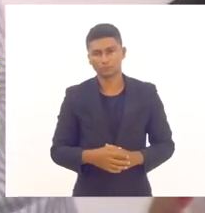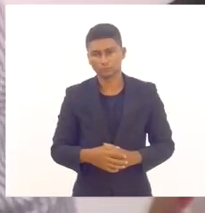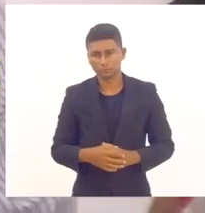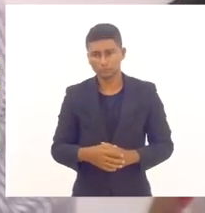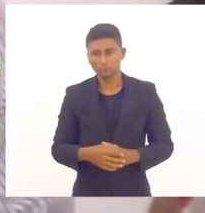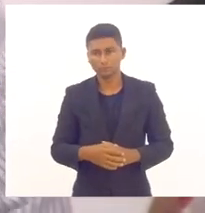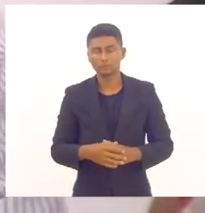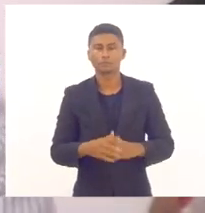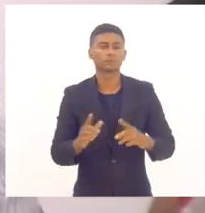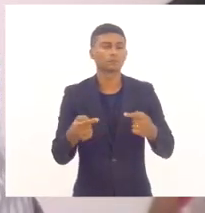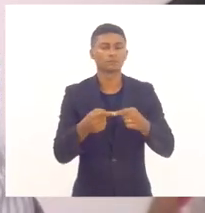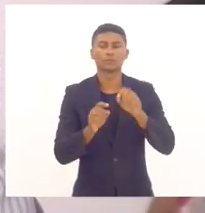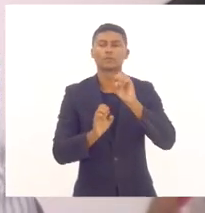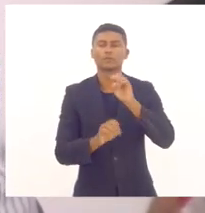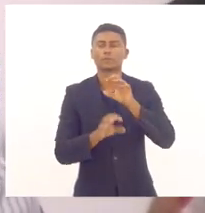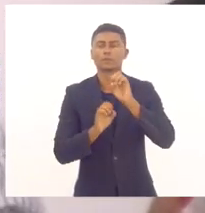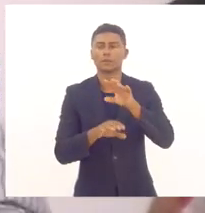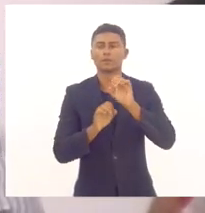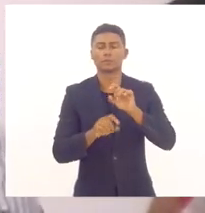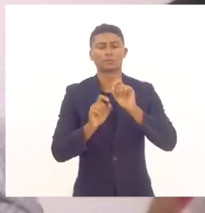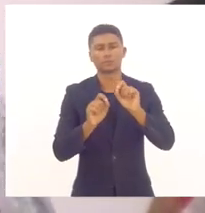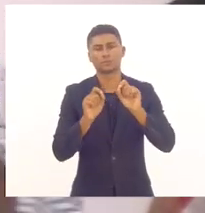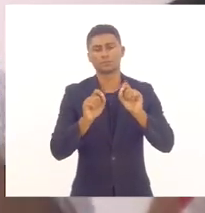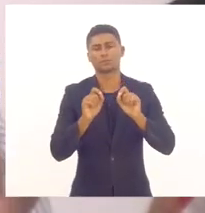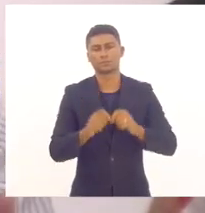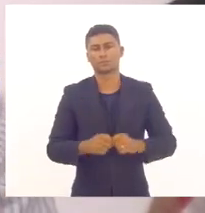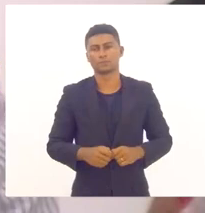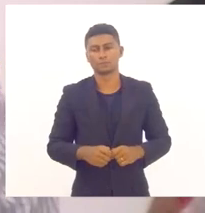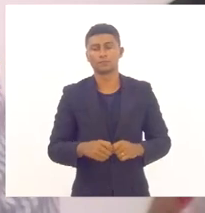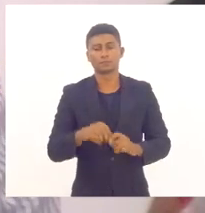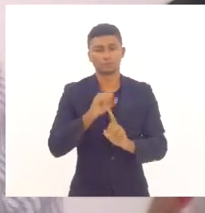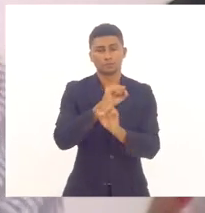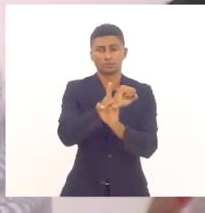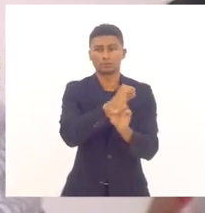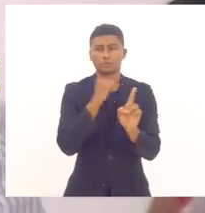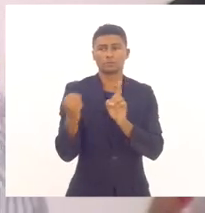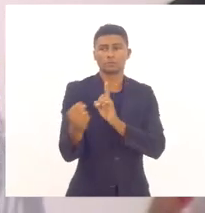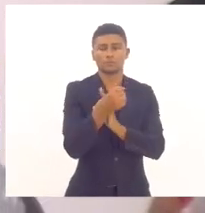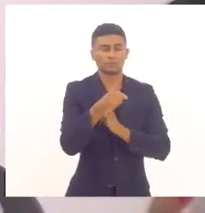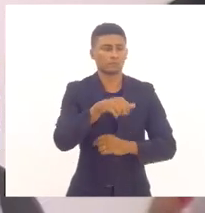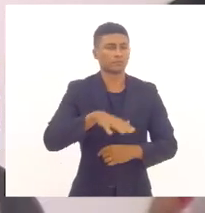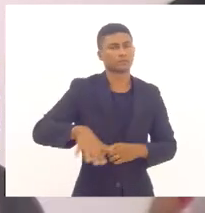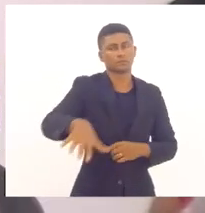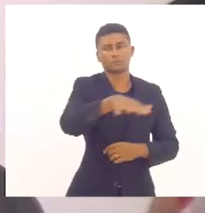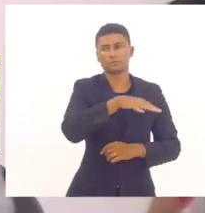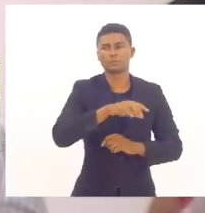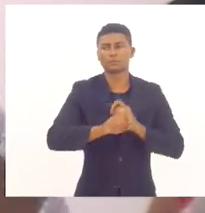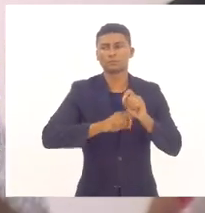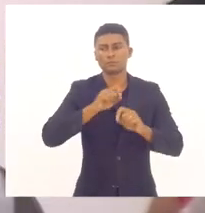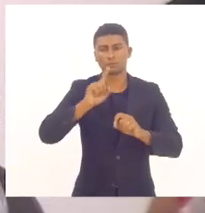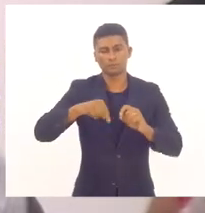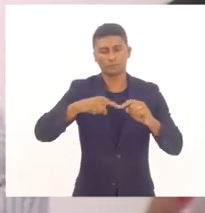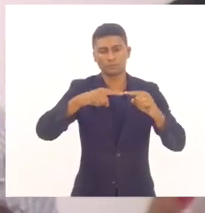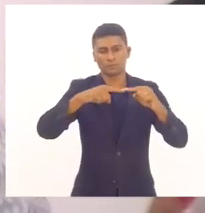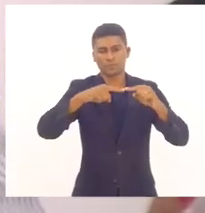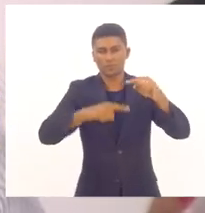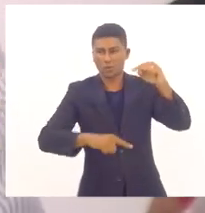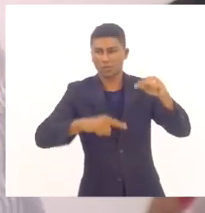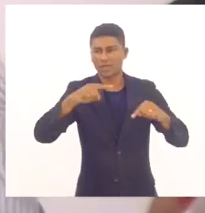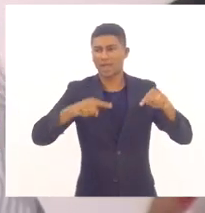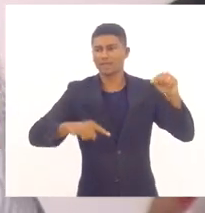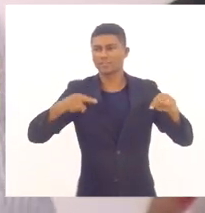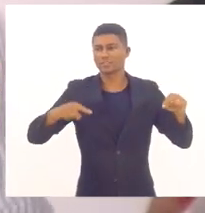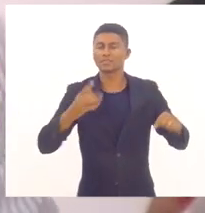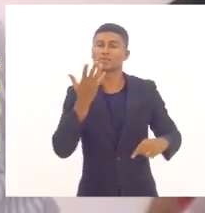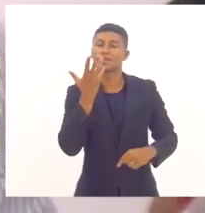da educação, é uma demanda de toda a sociedade, que são as desigualdades de desenvolvimento infantil